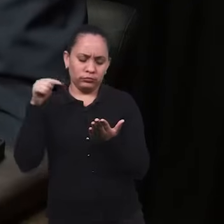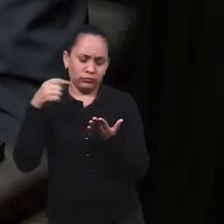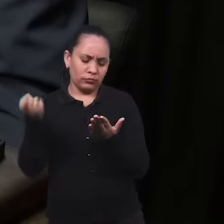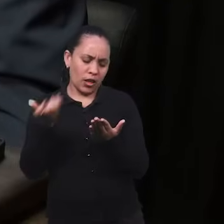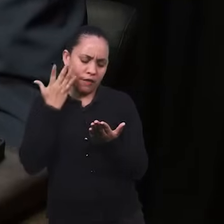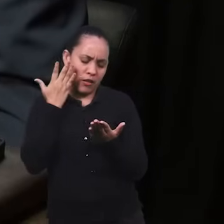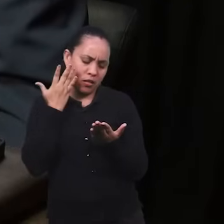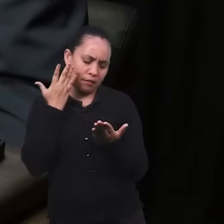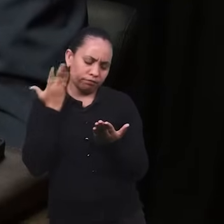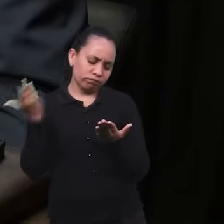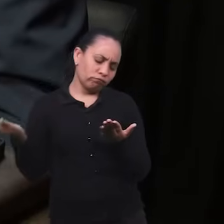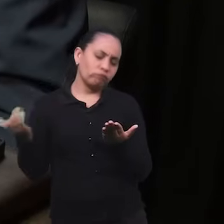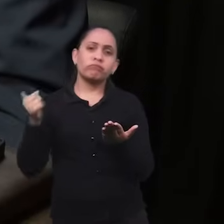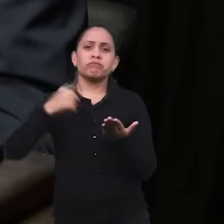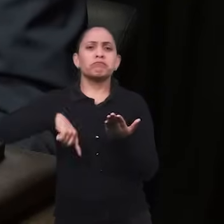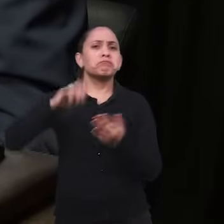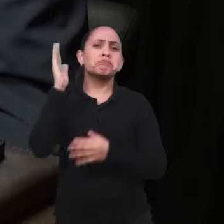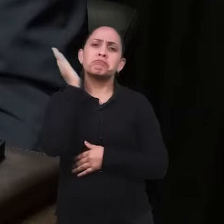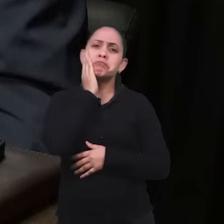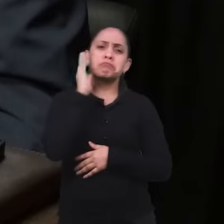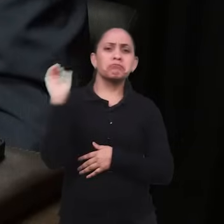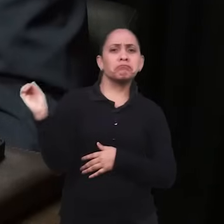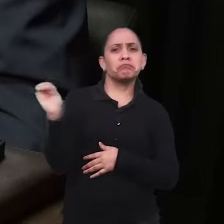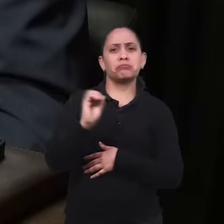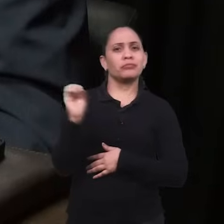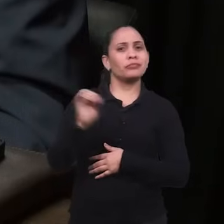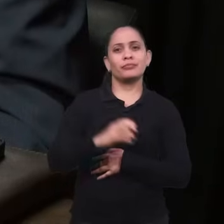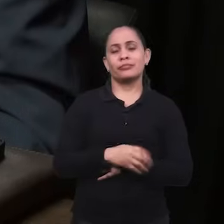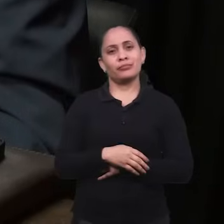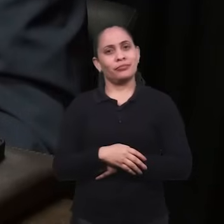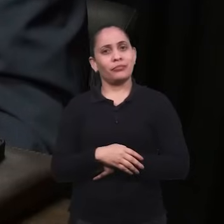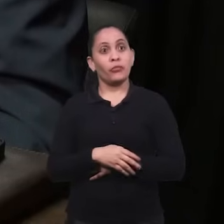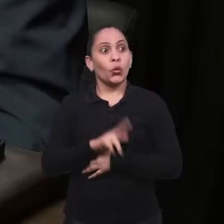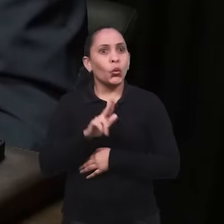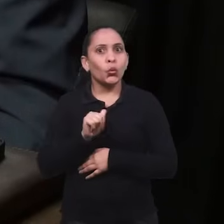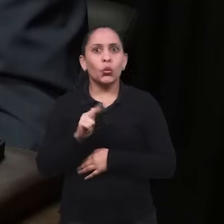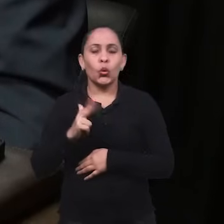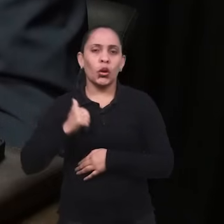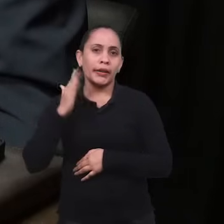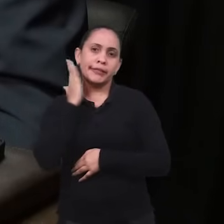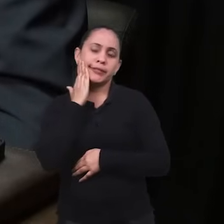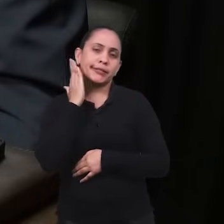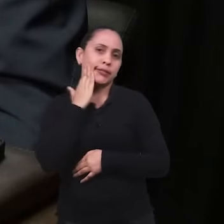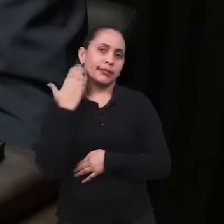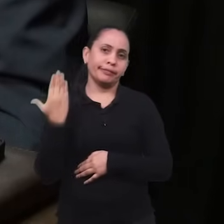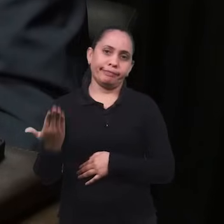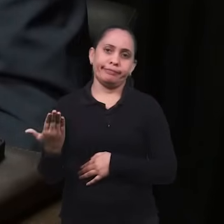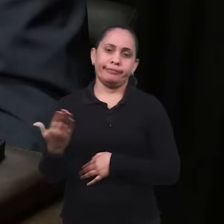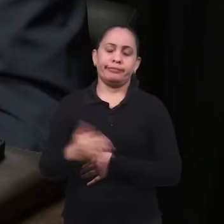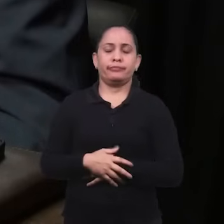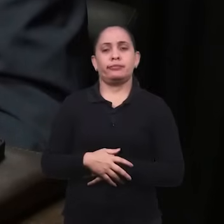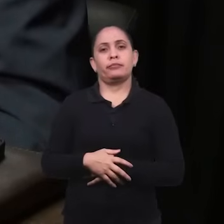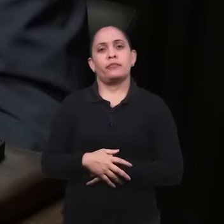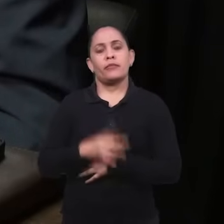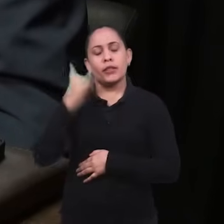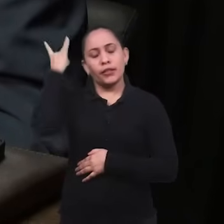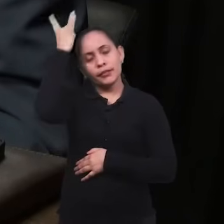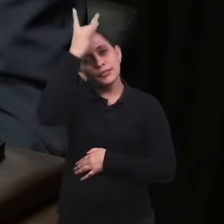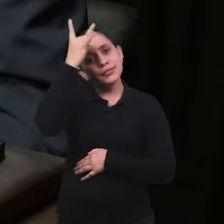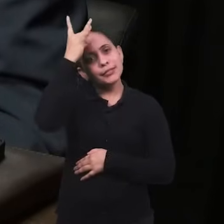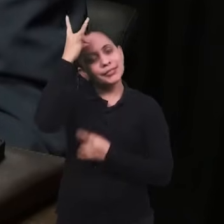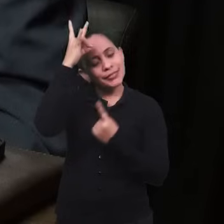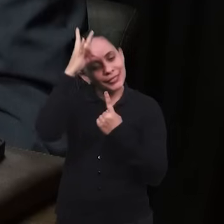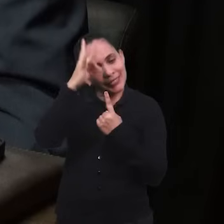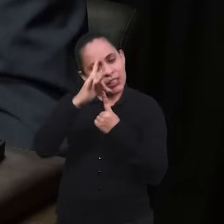palavra. Então, eles não iam entender, entendeu, Wallace? Eles não iam entender nunca, porque o Espírito Santo só